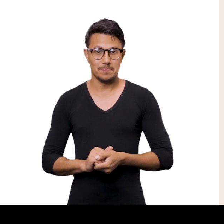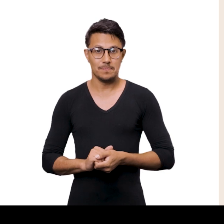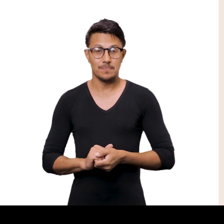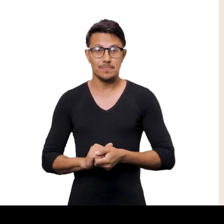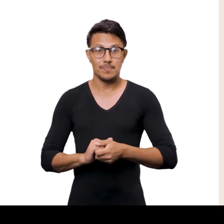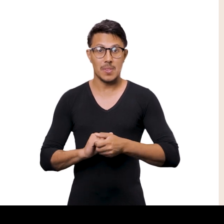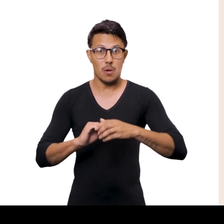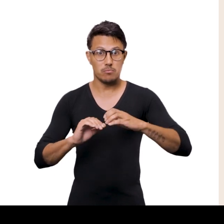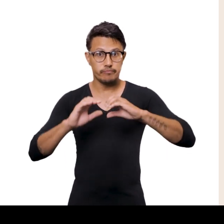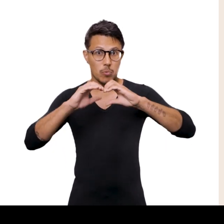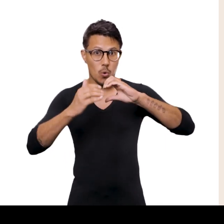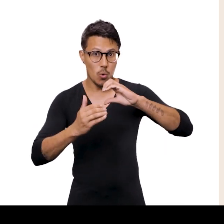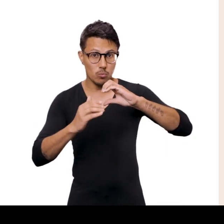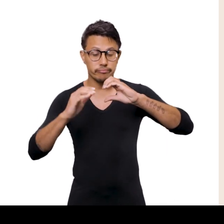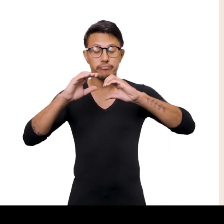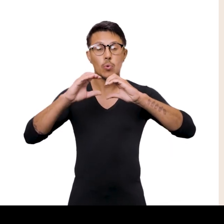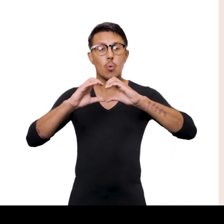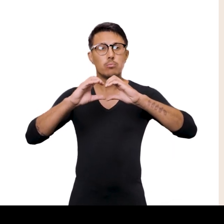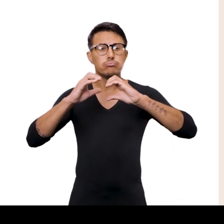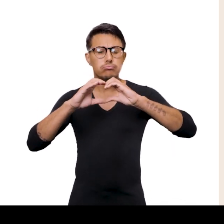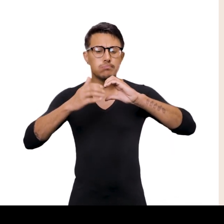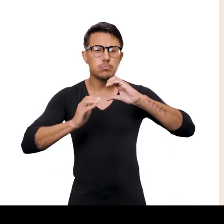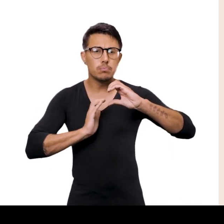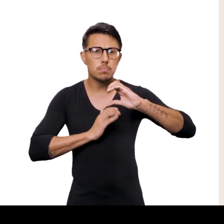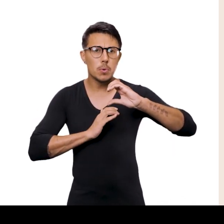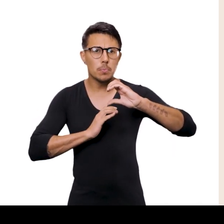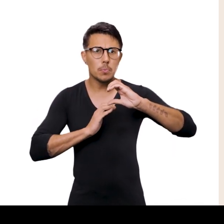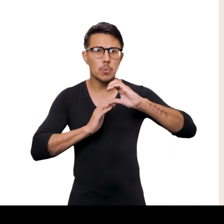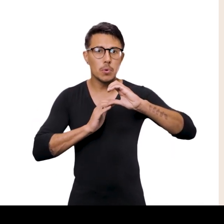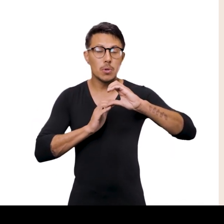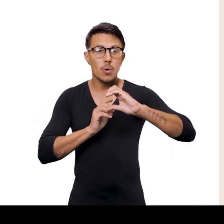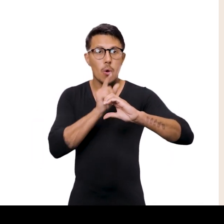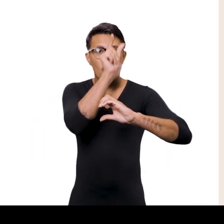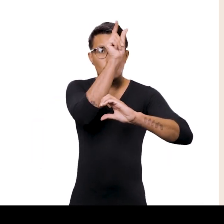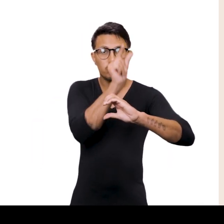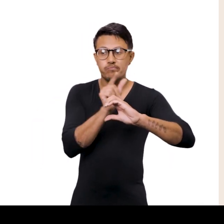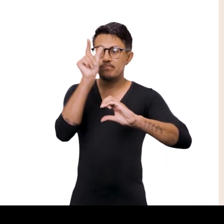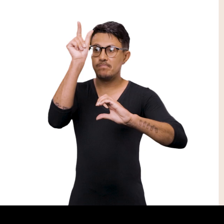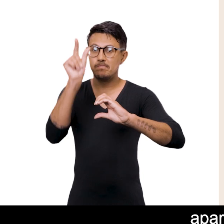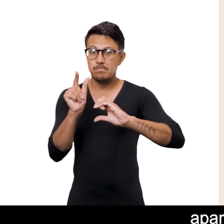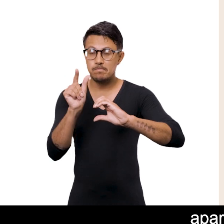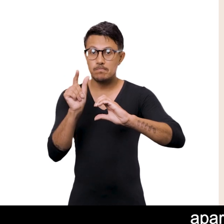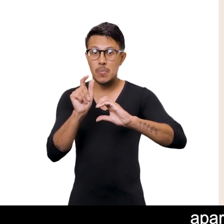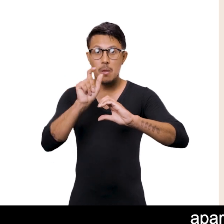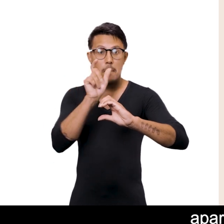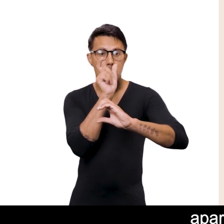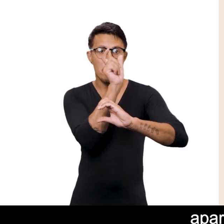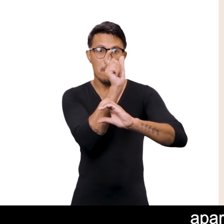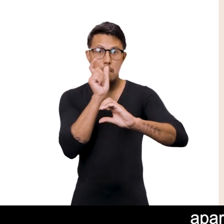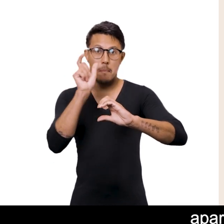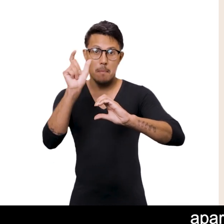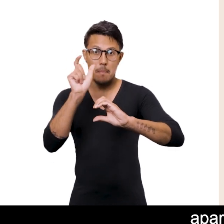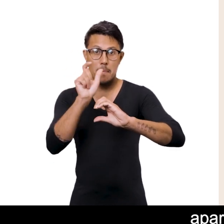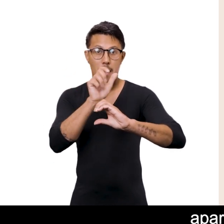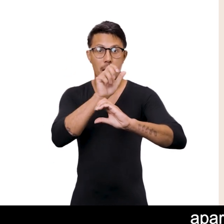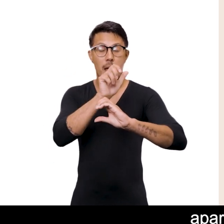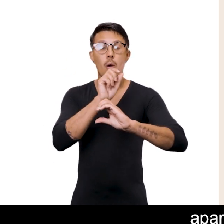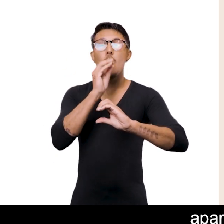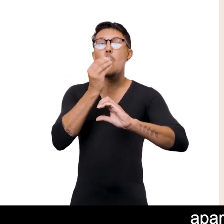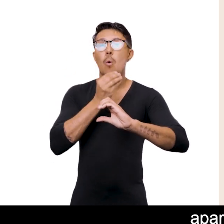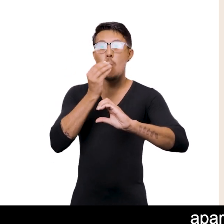cima. Acima deste coração, dispostas verticalmente, aparecem ainda as